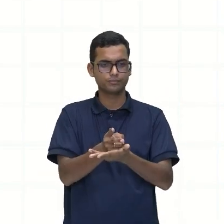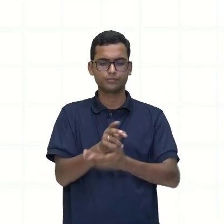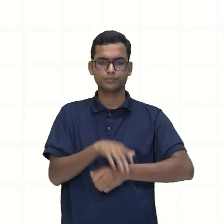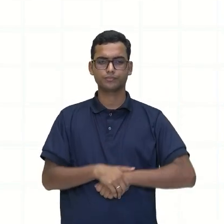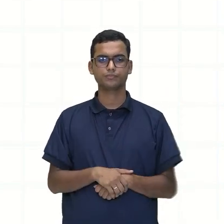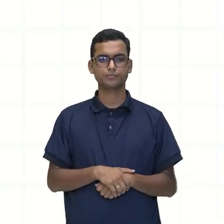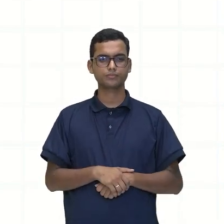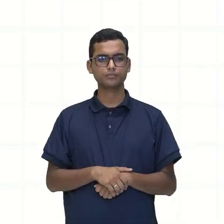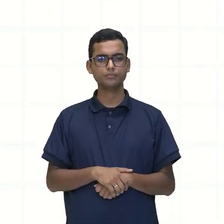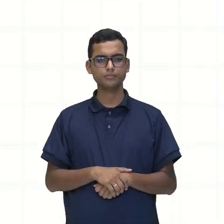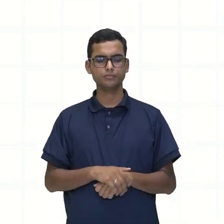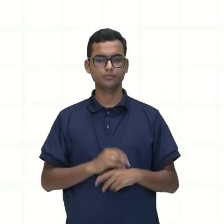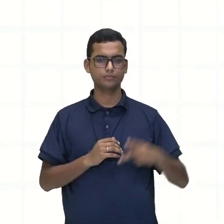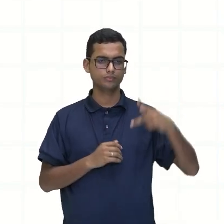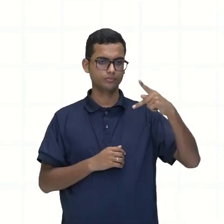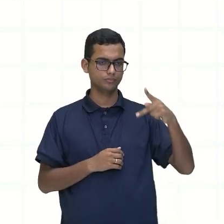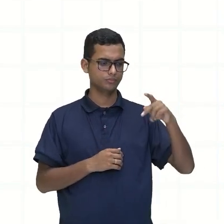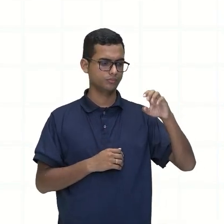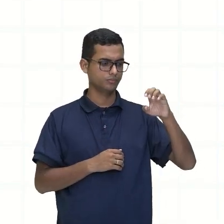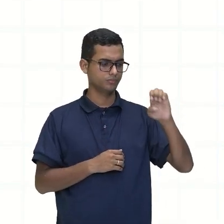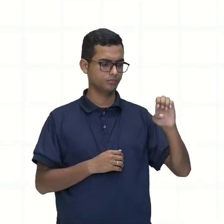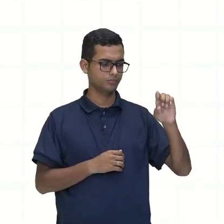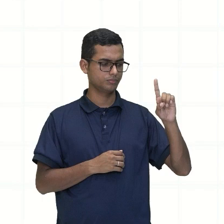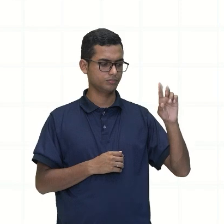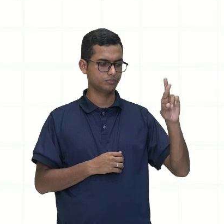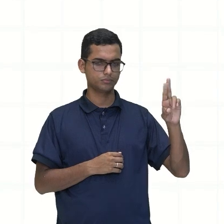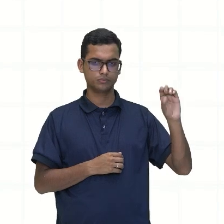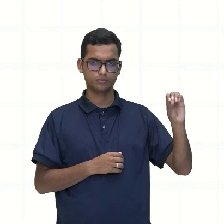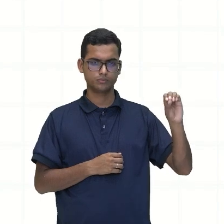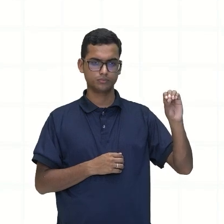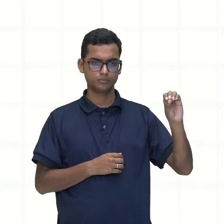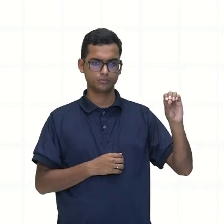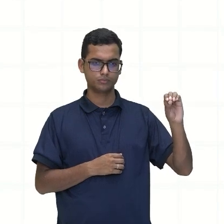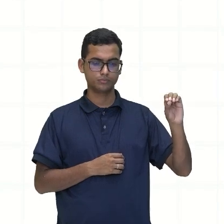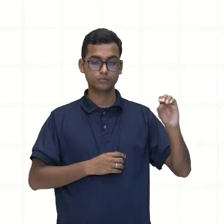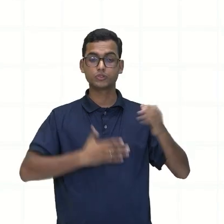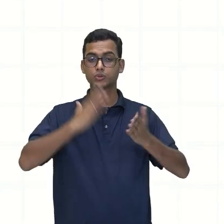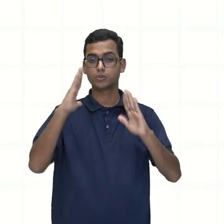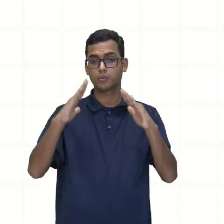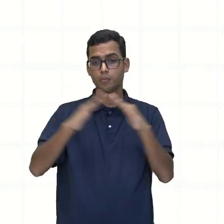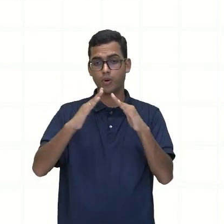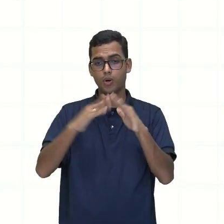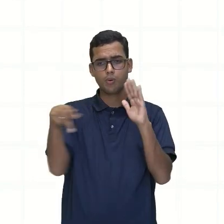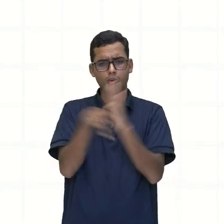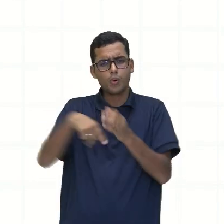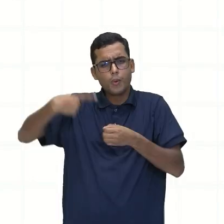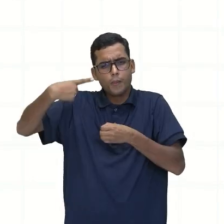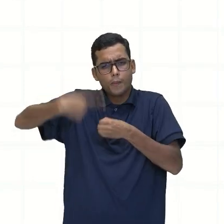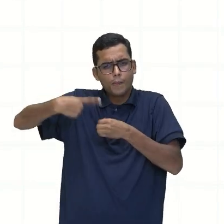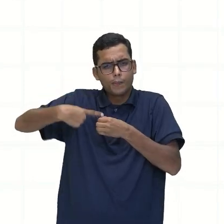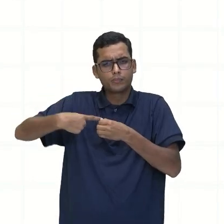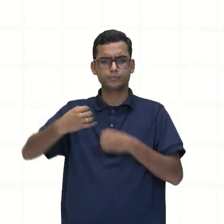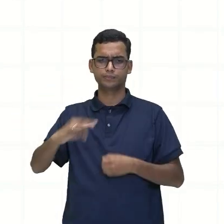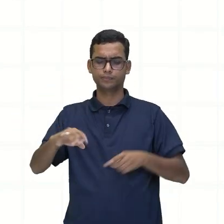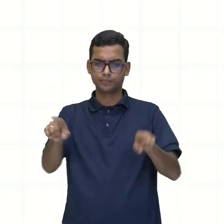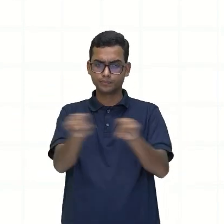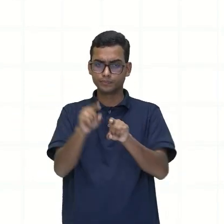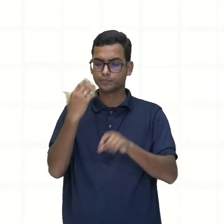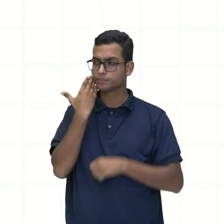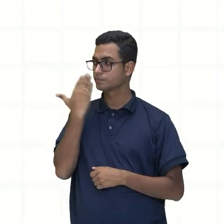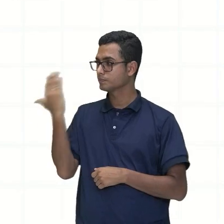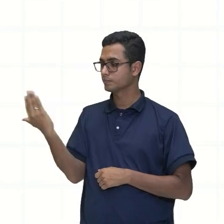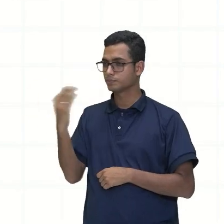personagem? É o Pedro, tá? O Pedro que mora aí no interior. Então, Pedro likes tucunaré. Eu posso usar o